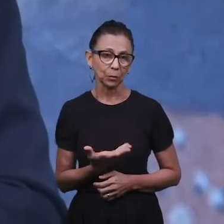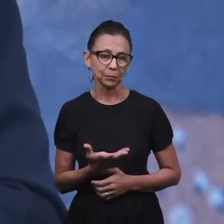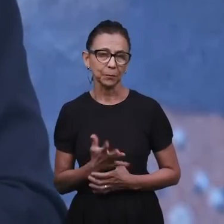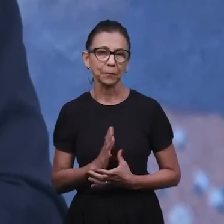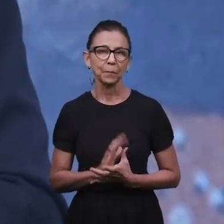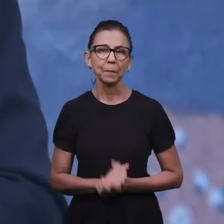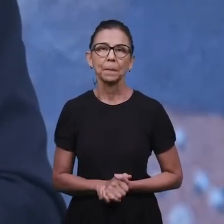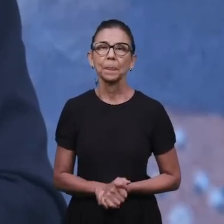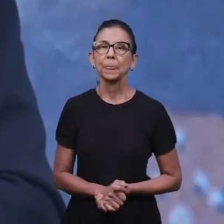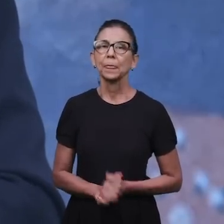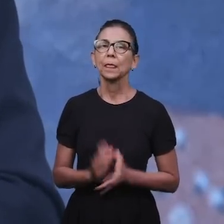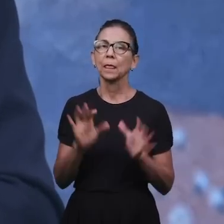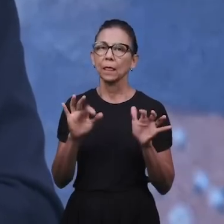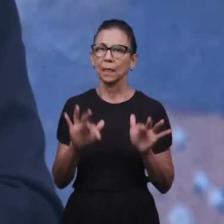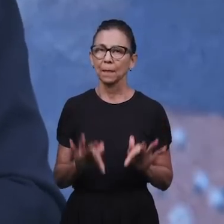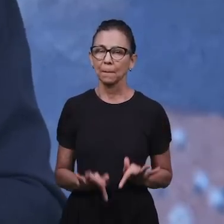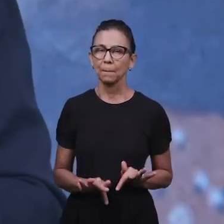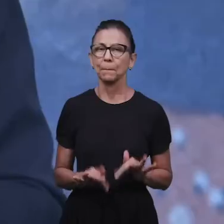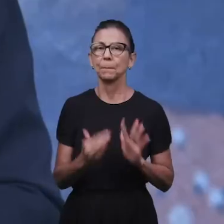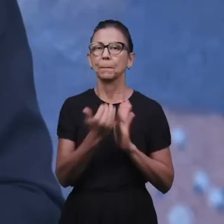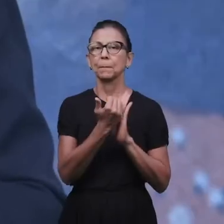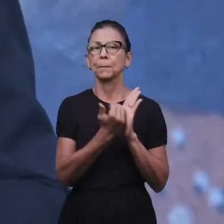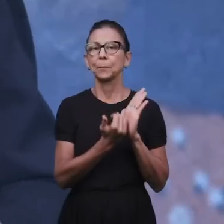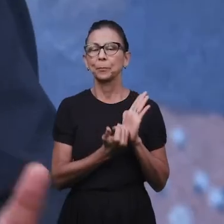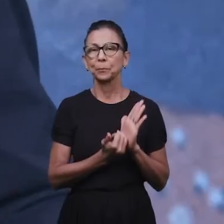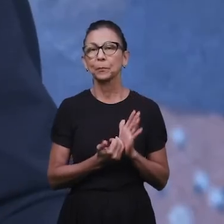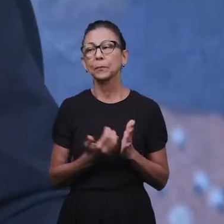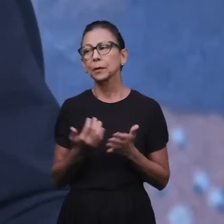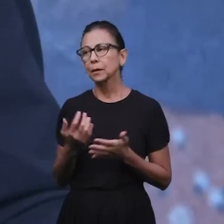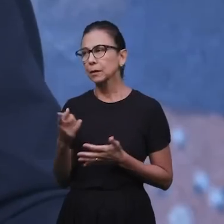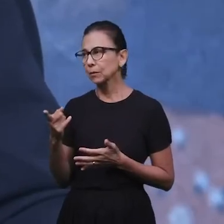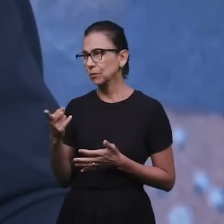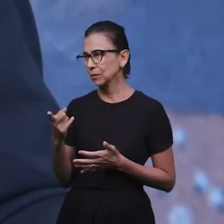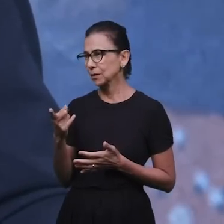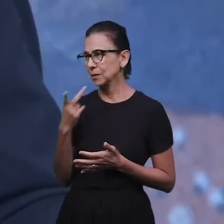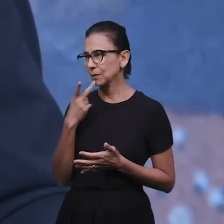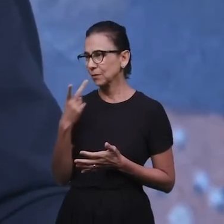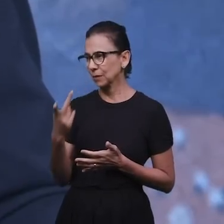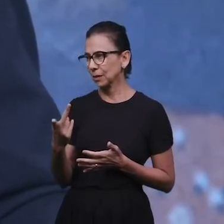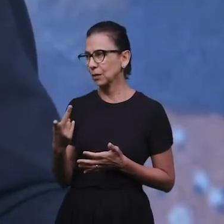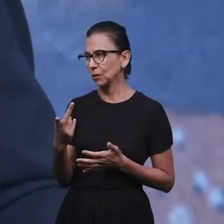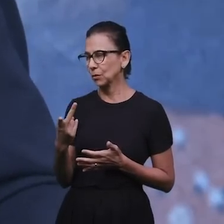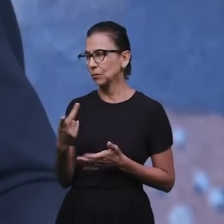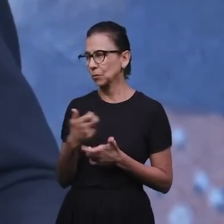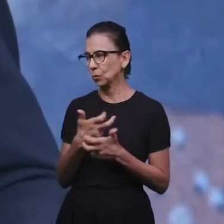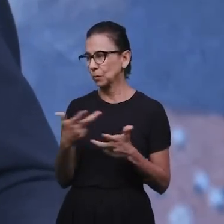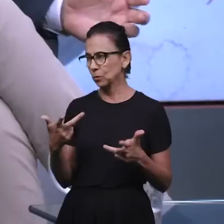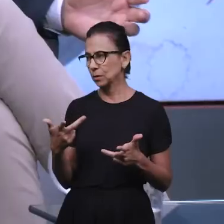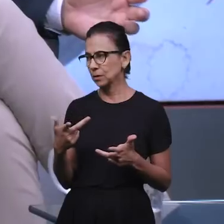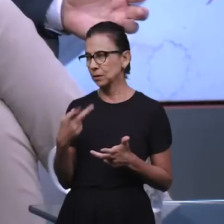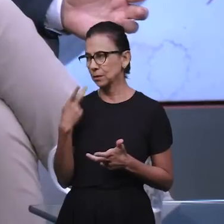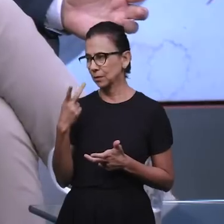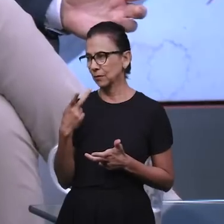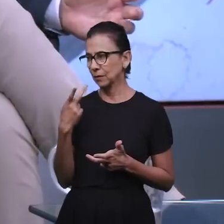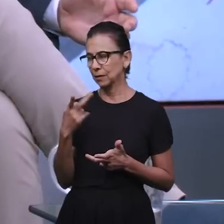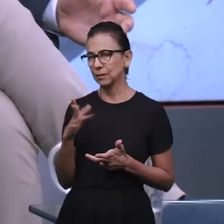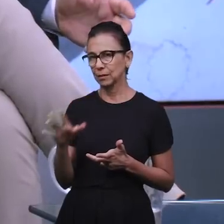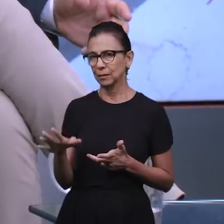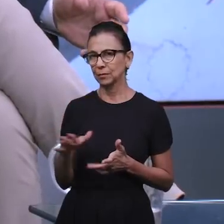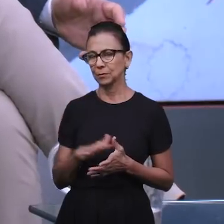tanto, né? Bom, a gente então agora de fato está caminhando para o final do programa e você prometeu, Ailton, de fazer